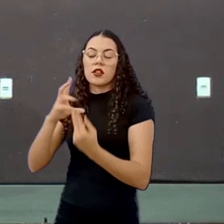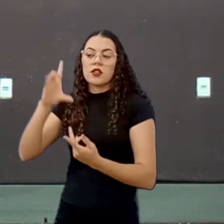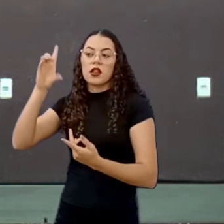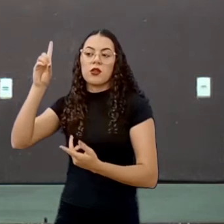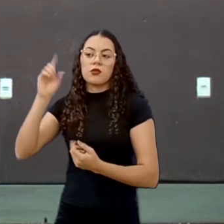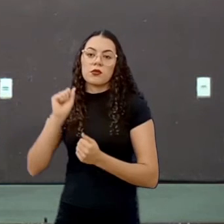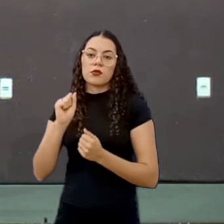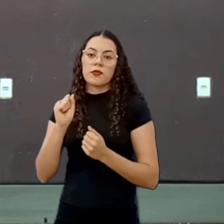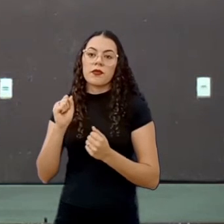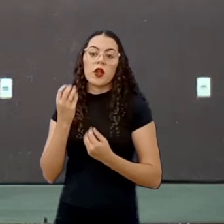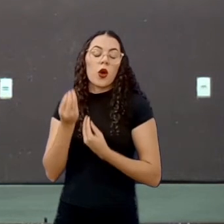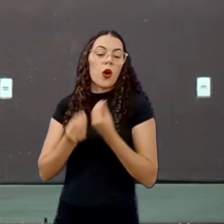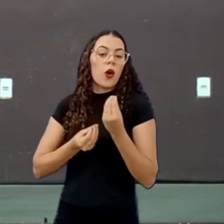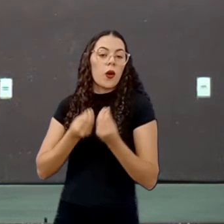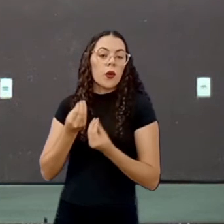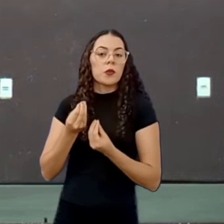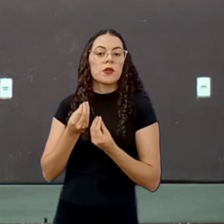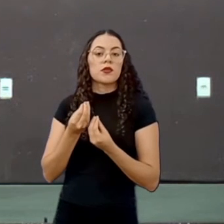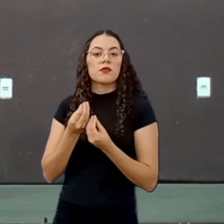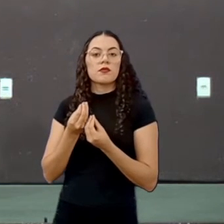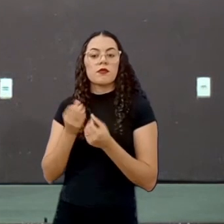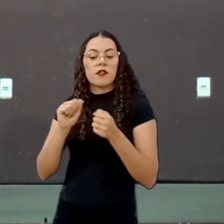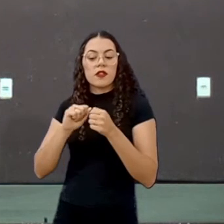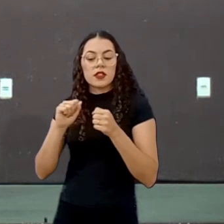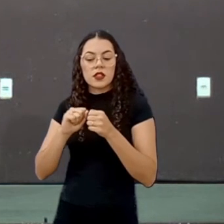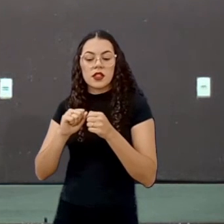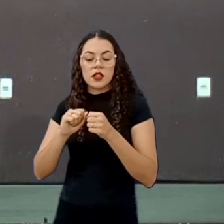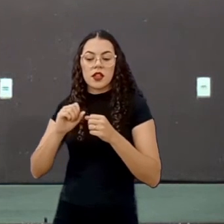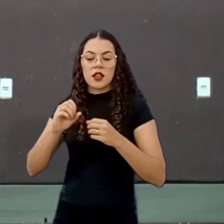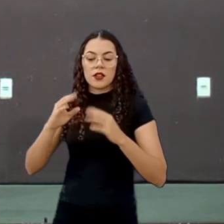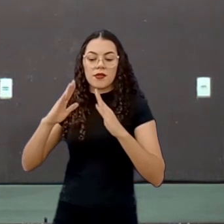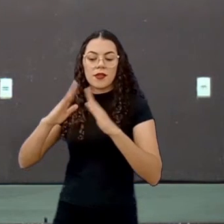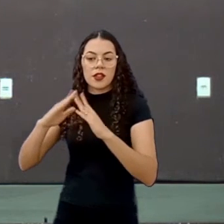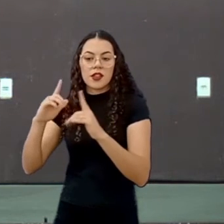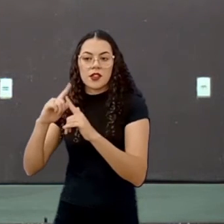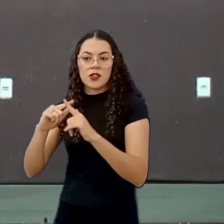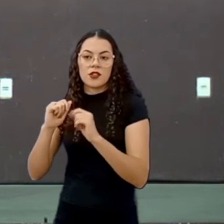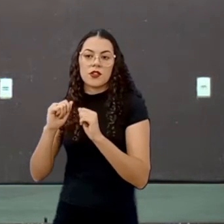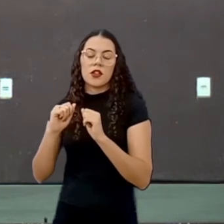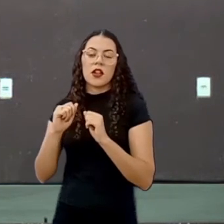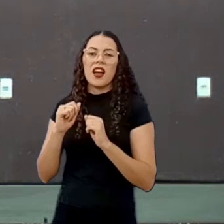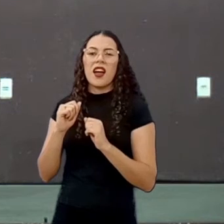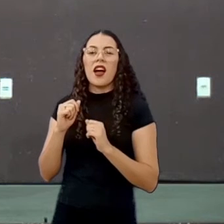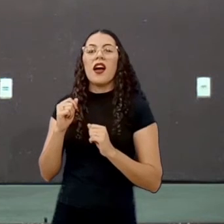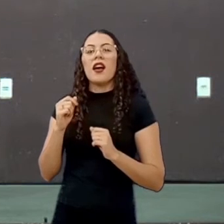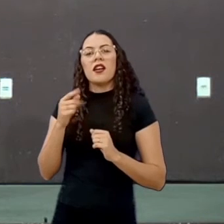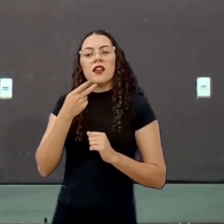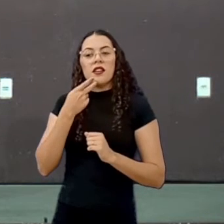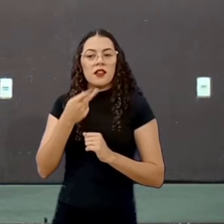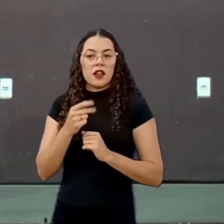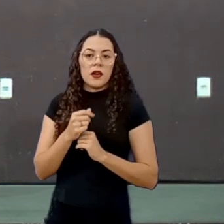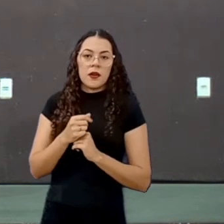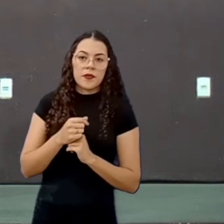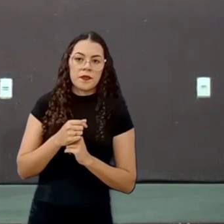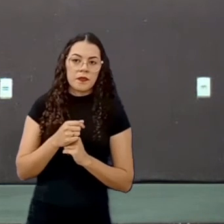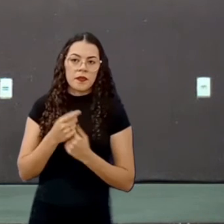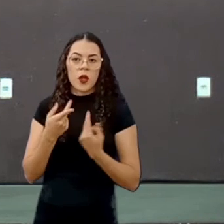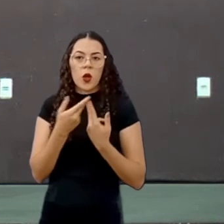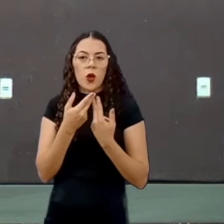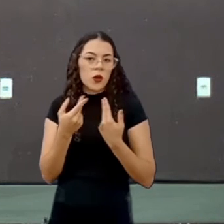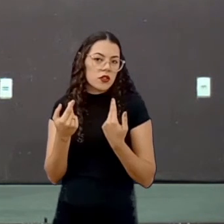que é que você tem feito no reino de Deus? Não estou dizendo aqui em